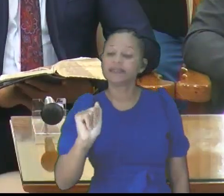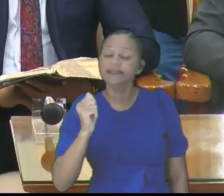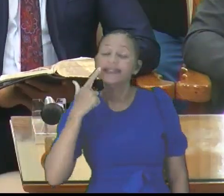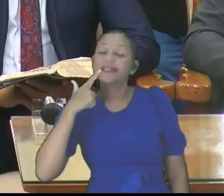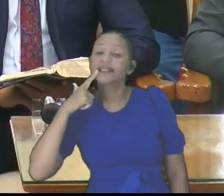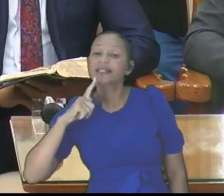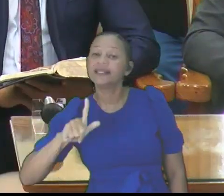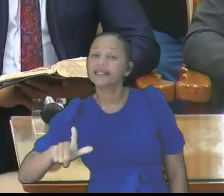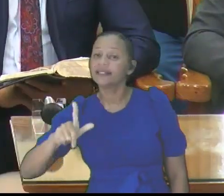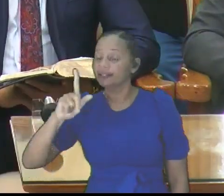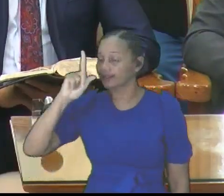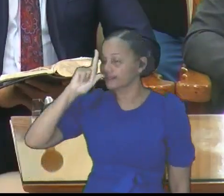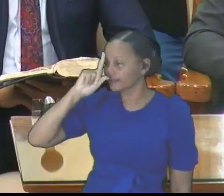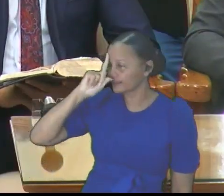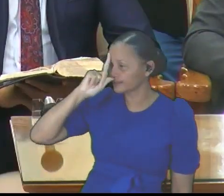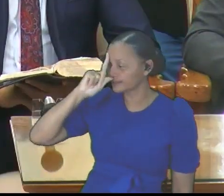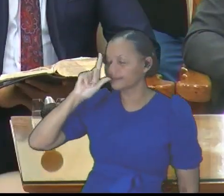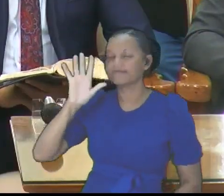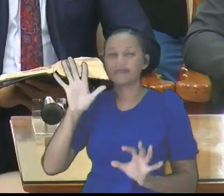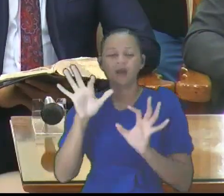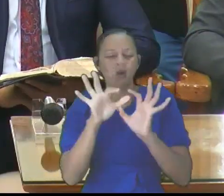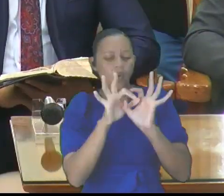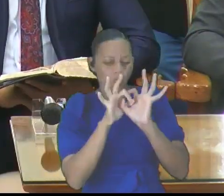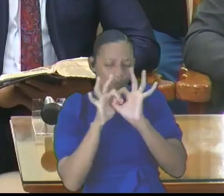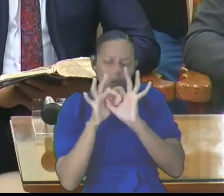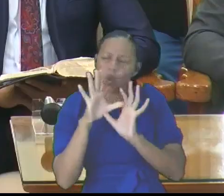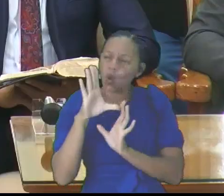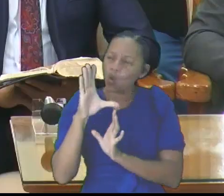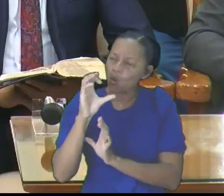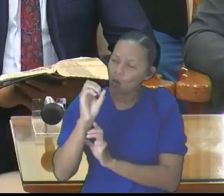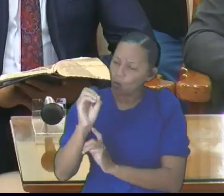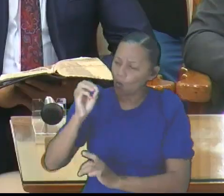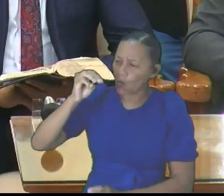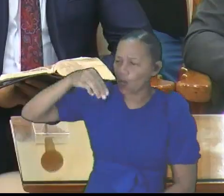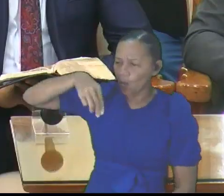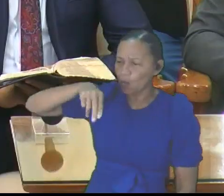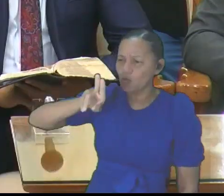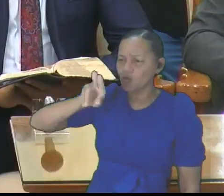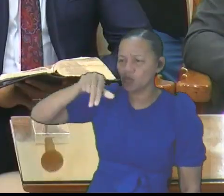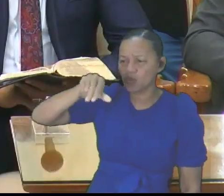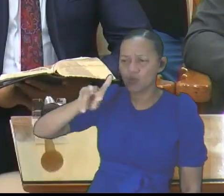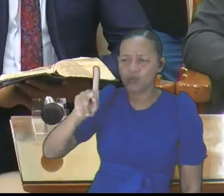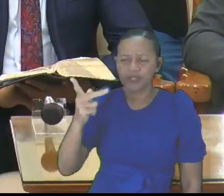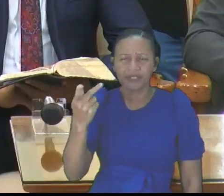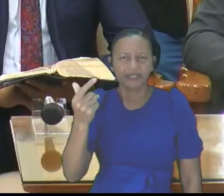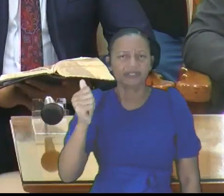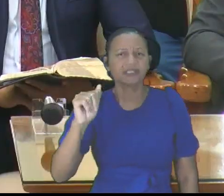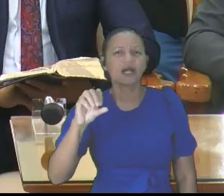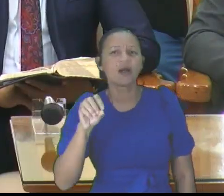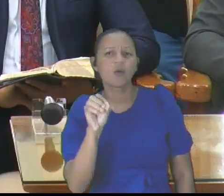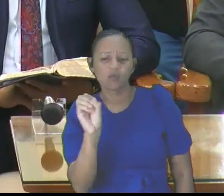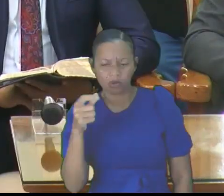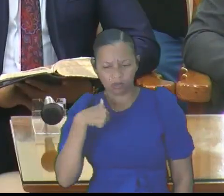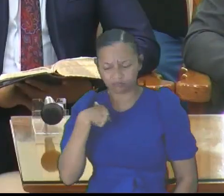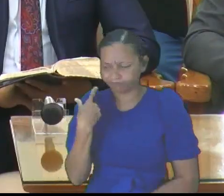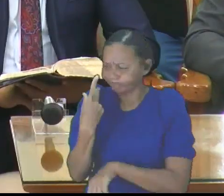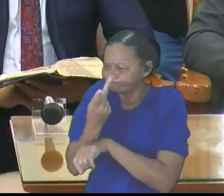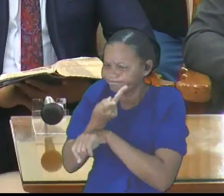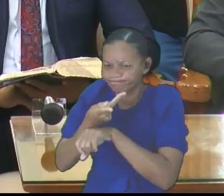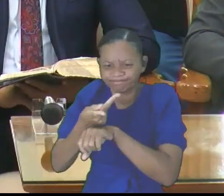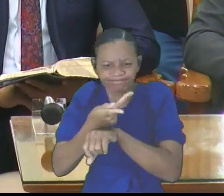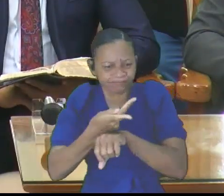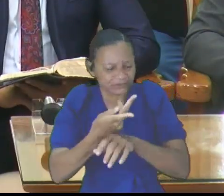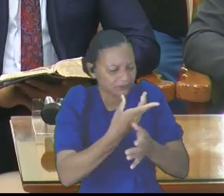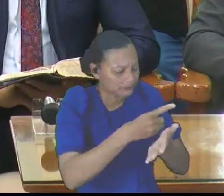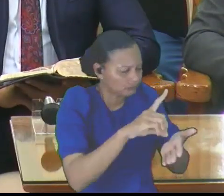grego? É comunhão. E o que é comunhão? Eu fui procurar nos dicionários e encontrei